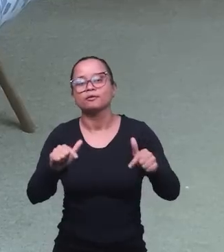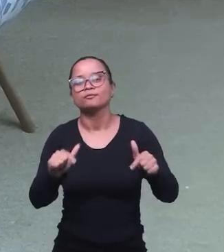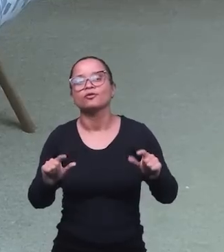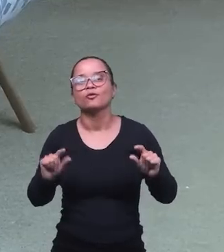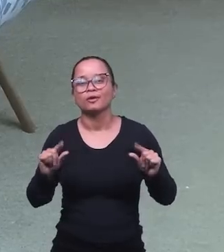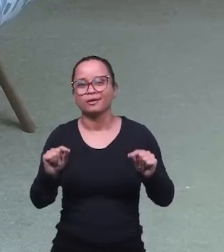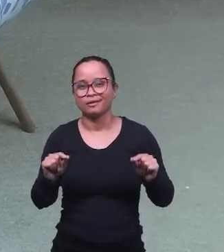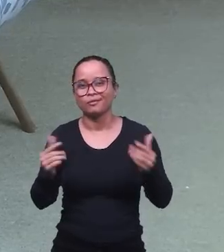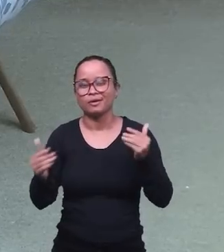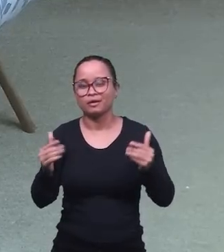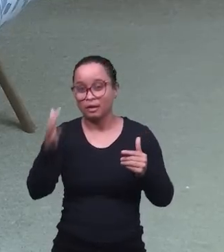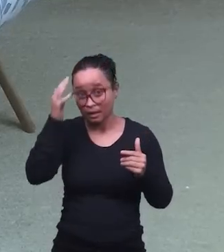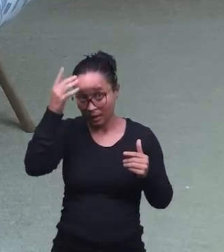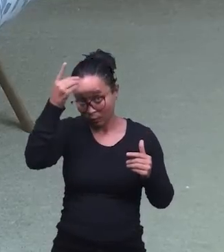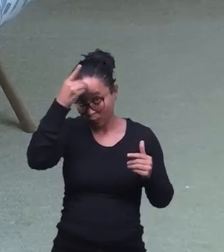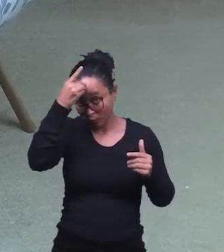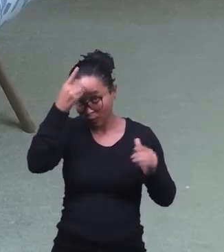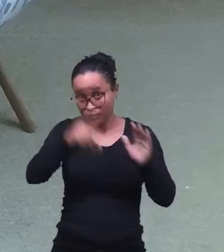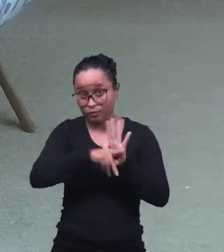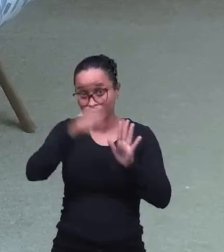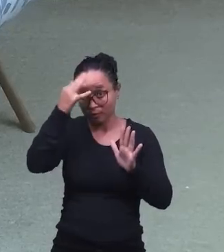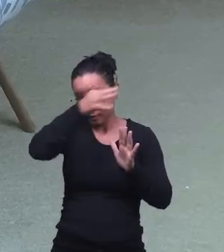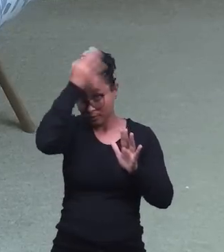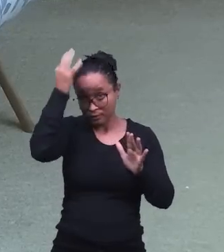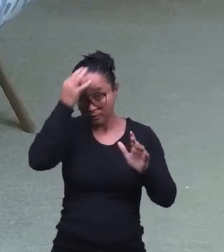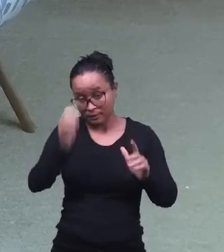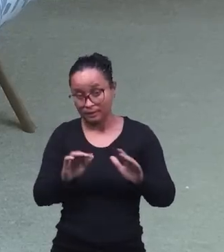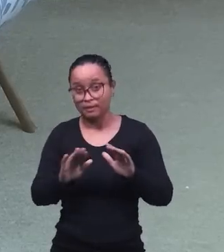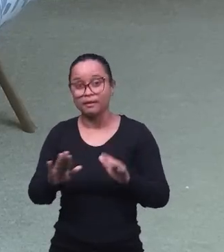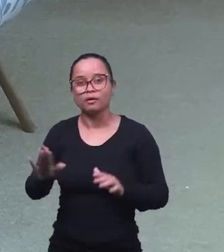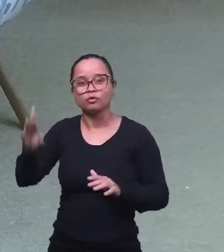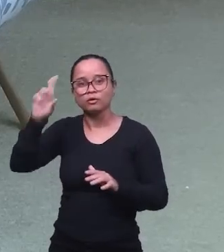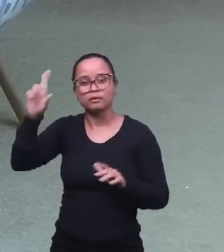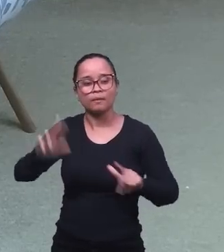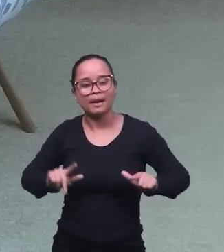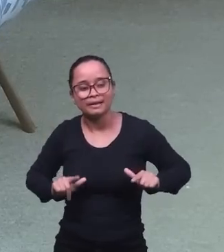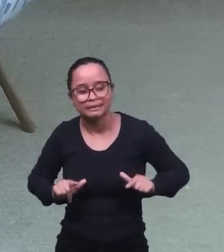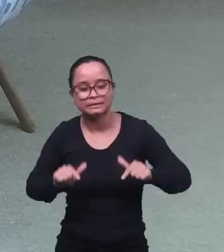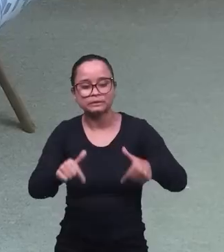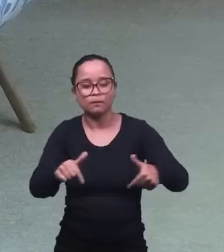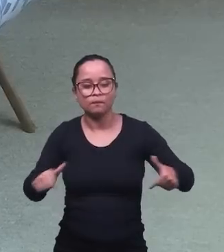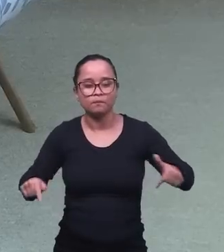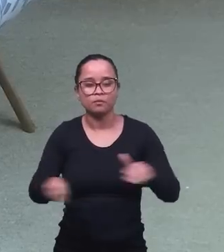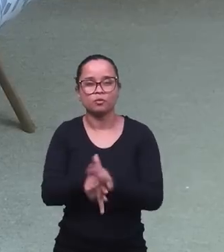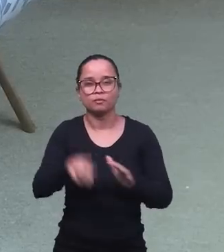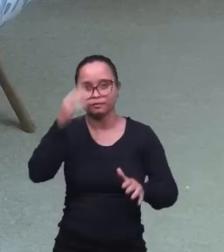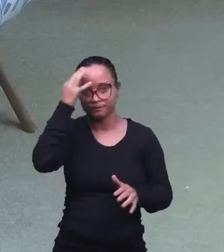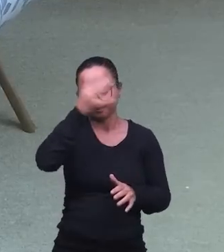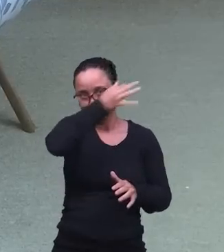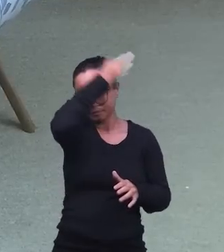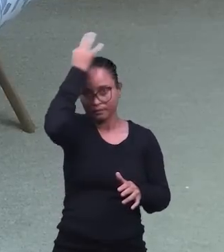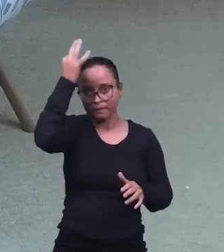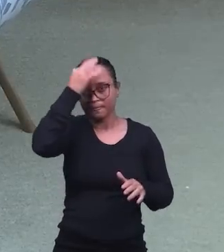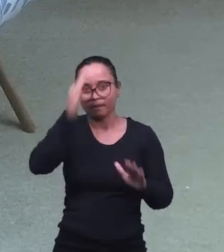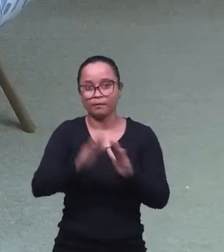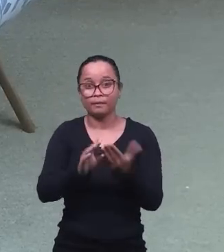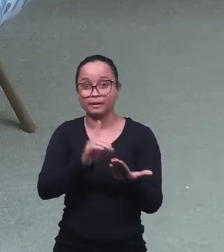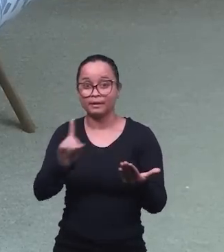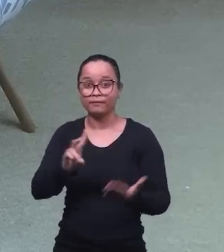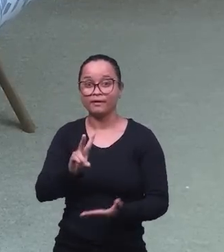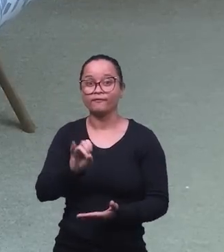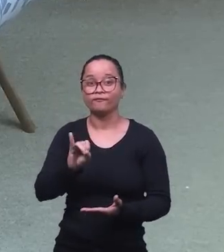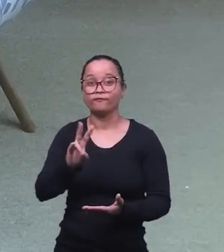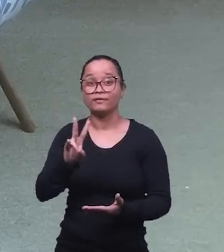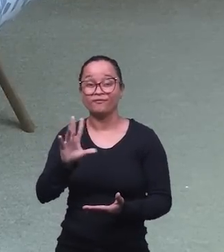dons espirituais na vida da igreja, através da sua palavra, através de uma operação do Espírito Santo, da palavra viva. Queremos deixar bem claro isso, Isso,